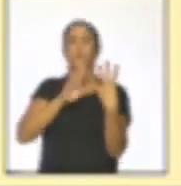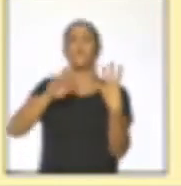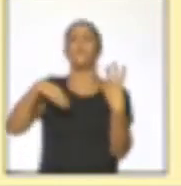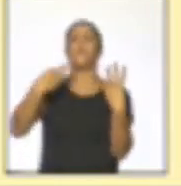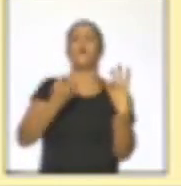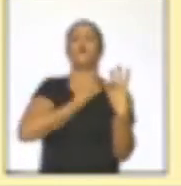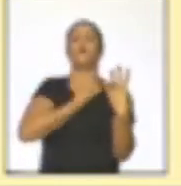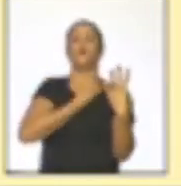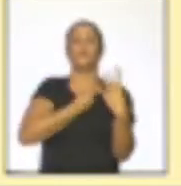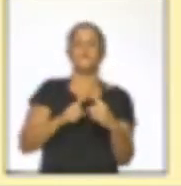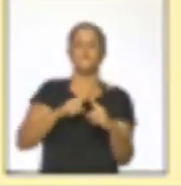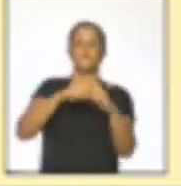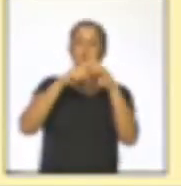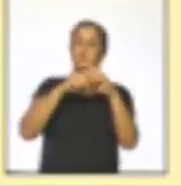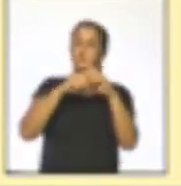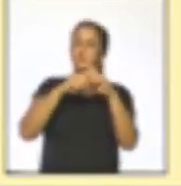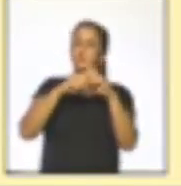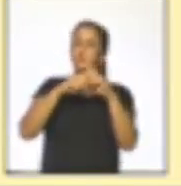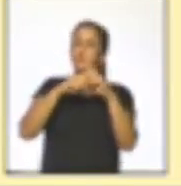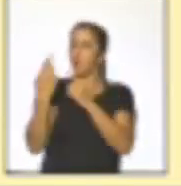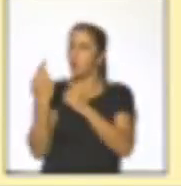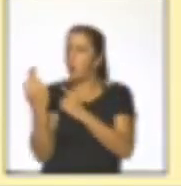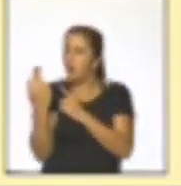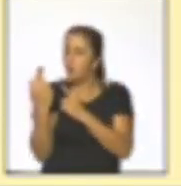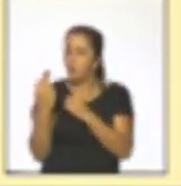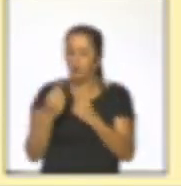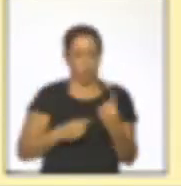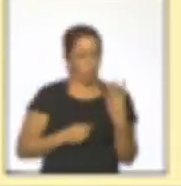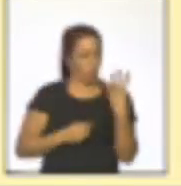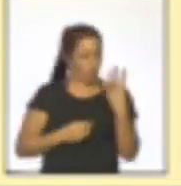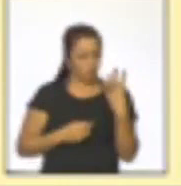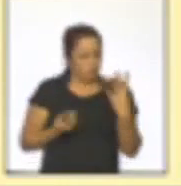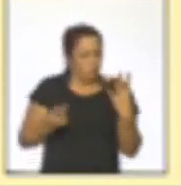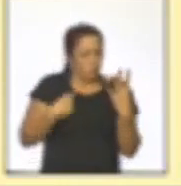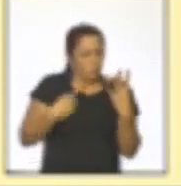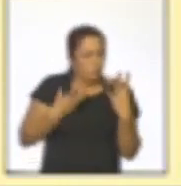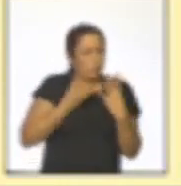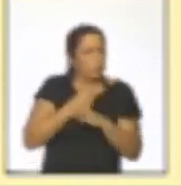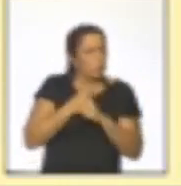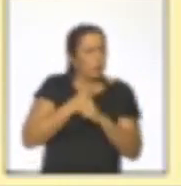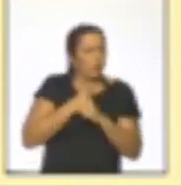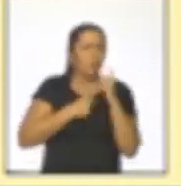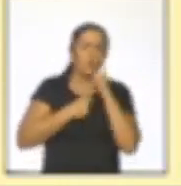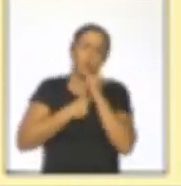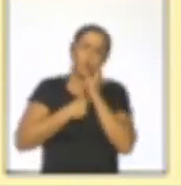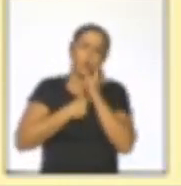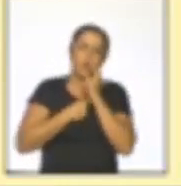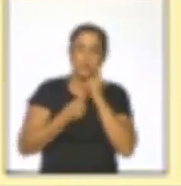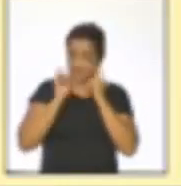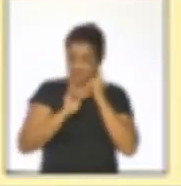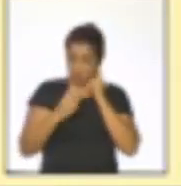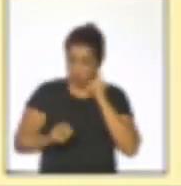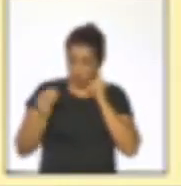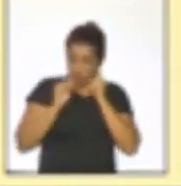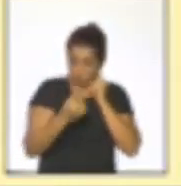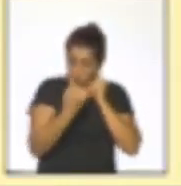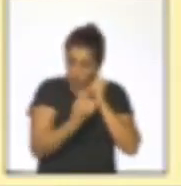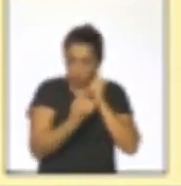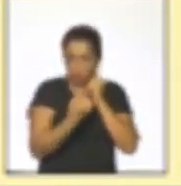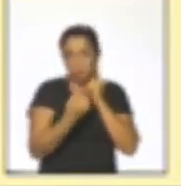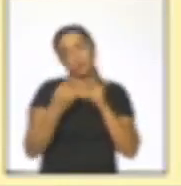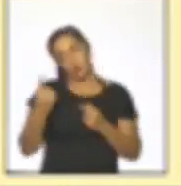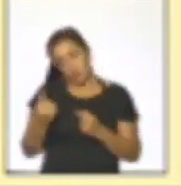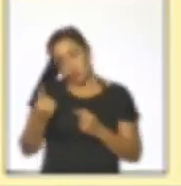vezes ele mesmo que chega perto do 4 ou da 4? Então, um exemplo, se eu colocar 1, tem que ser 1.